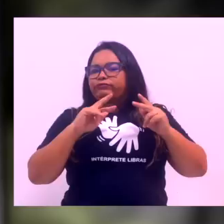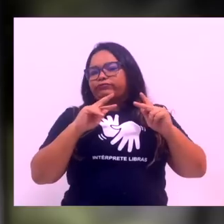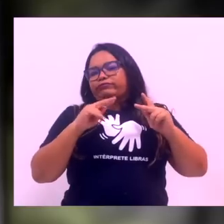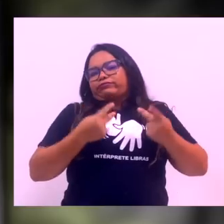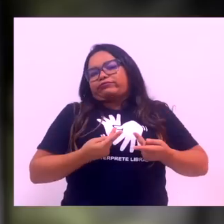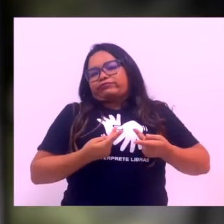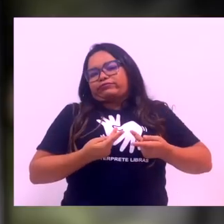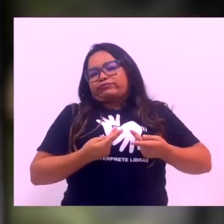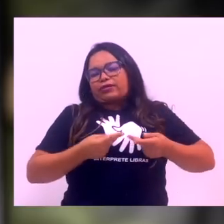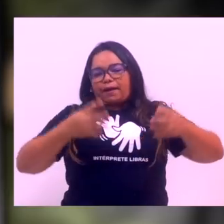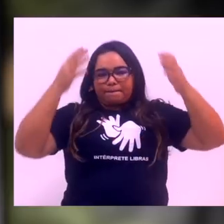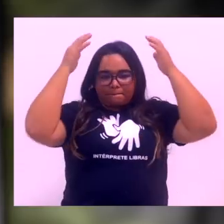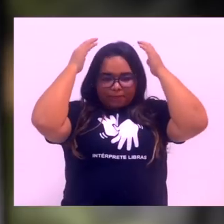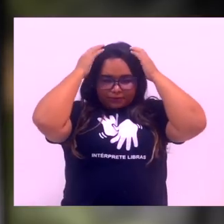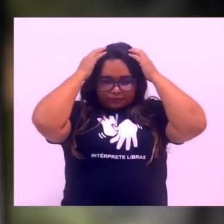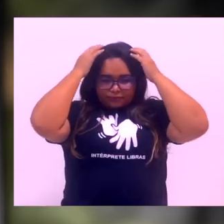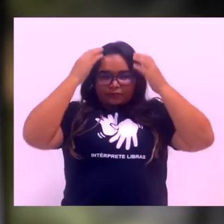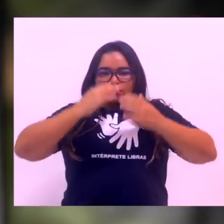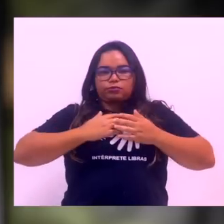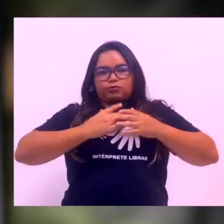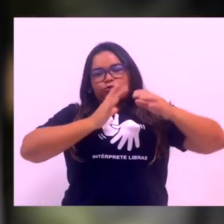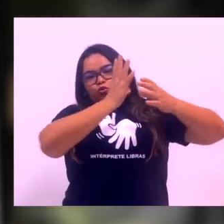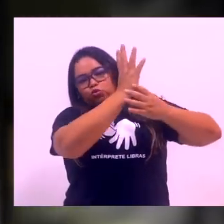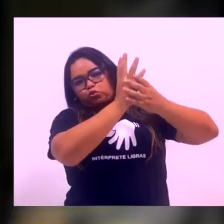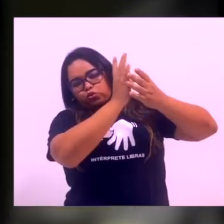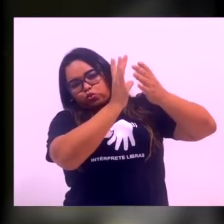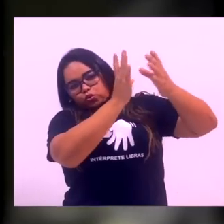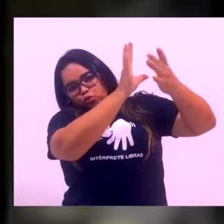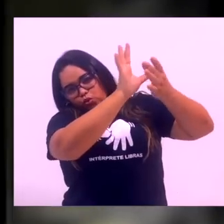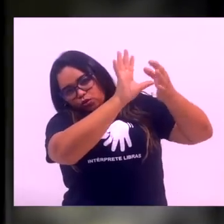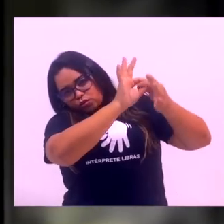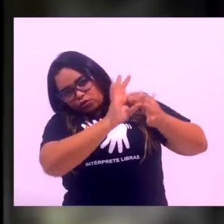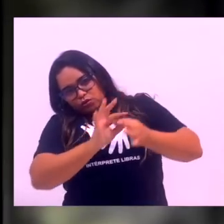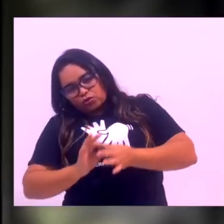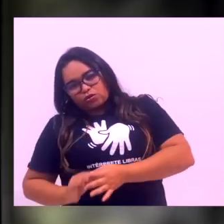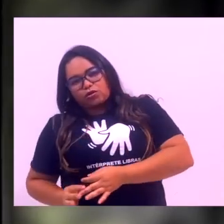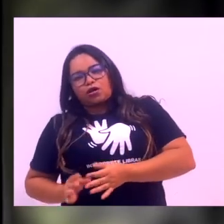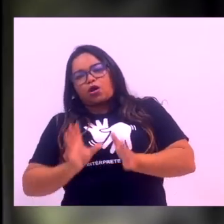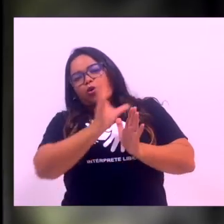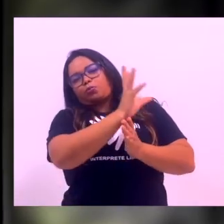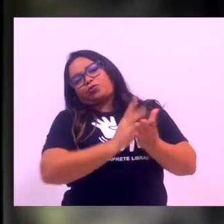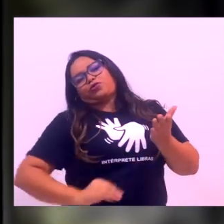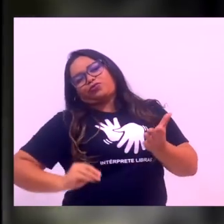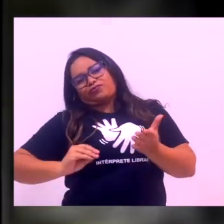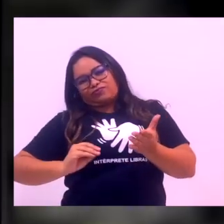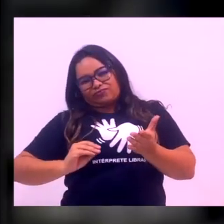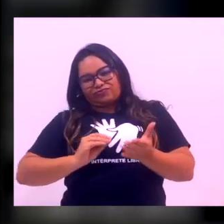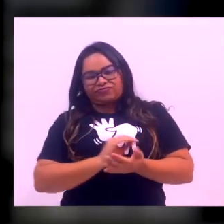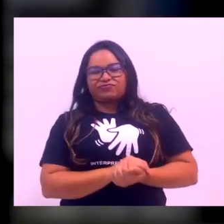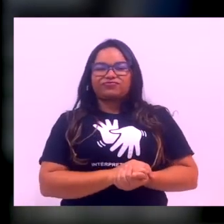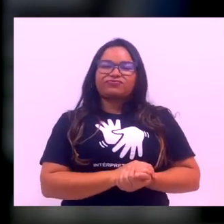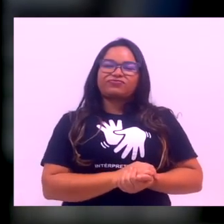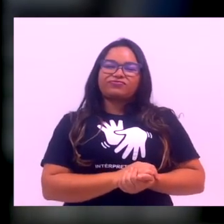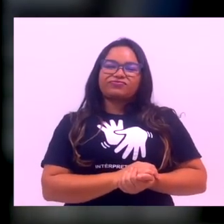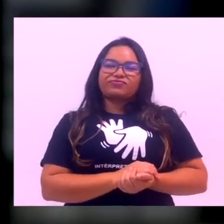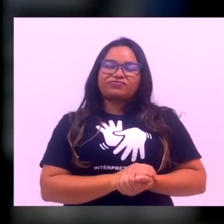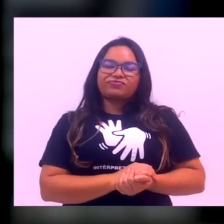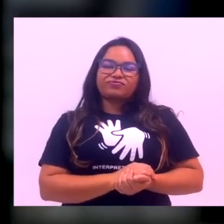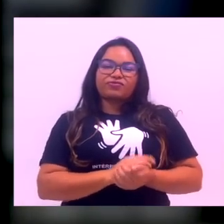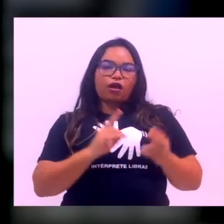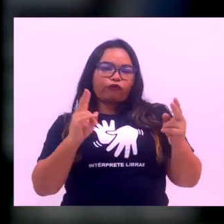outros. E os pés de ferro e de barro? Eles são apenas os herdeiros de um sistema que já se foi. O